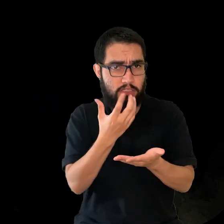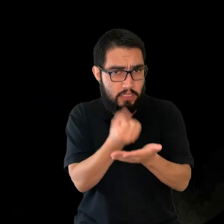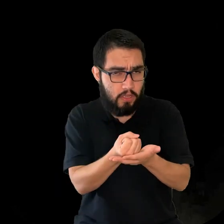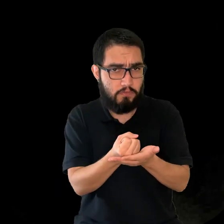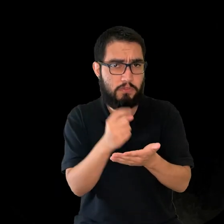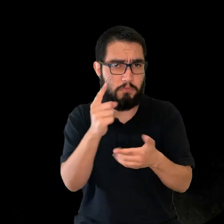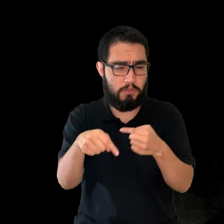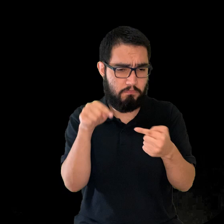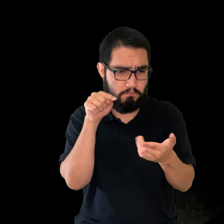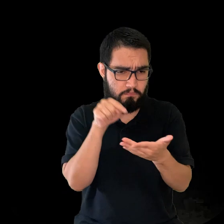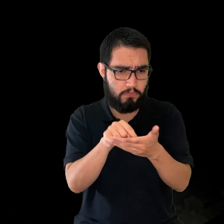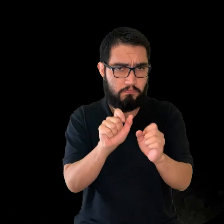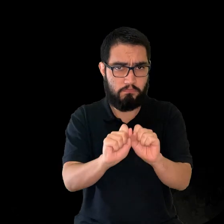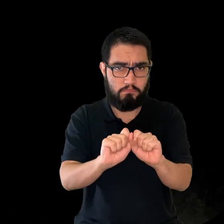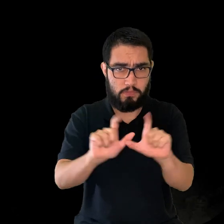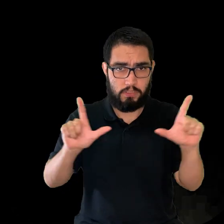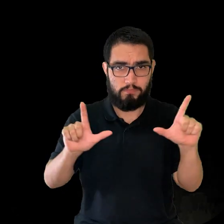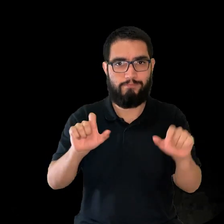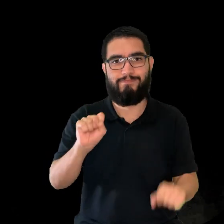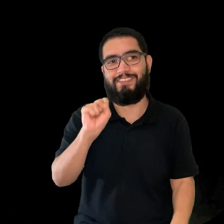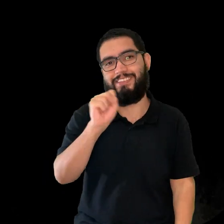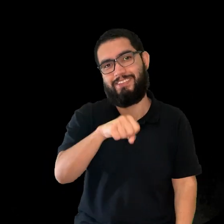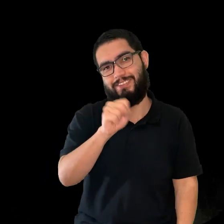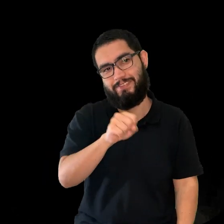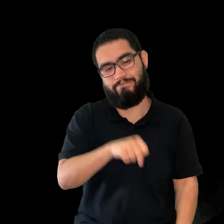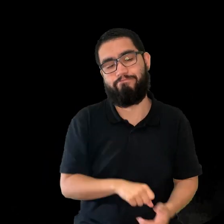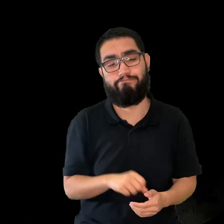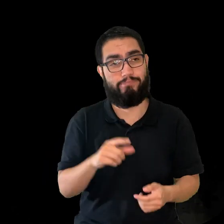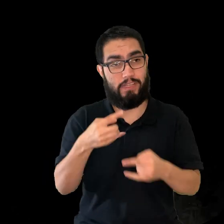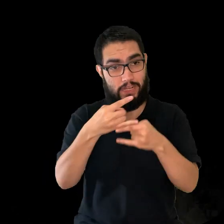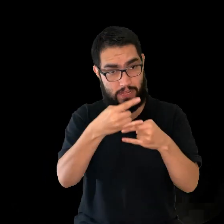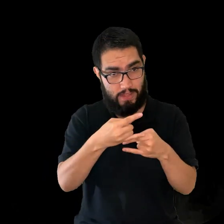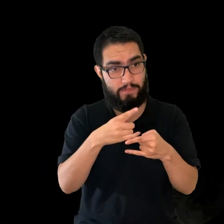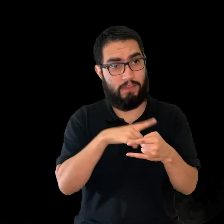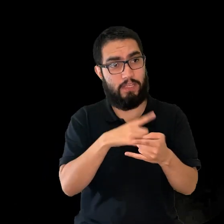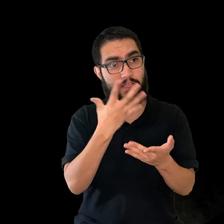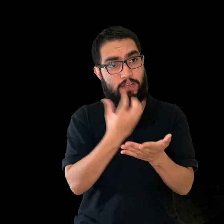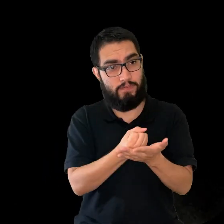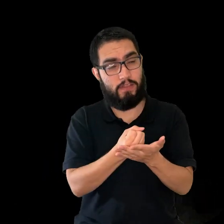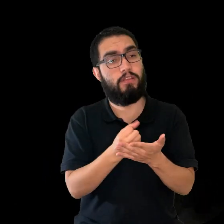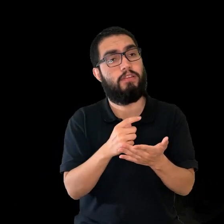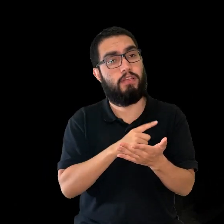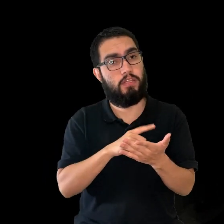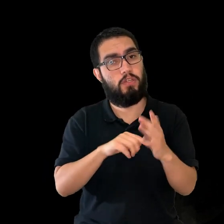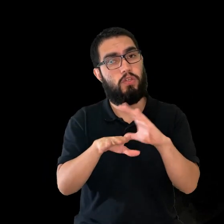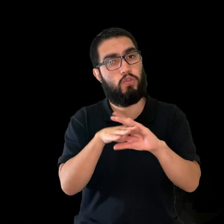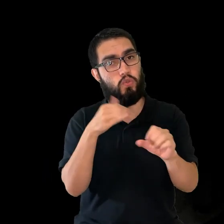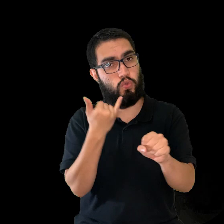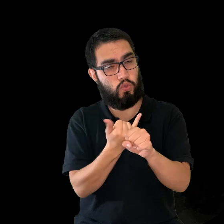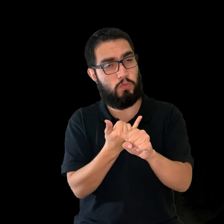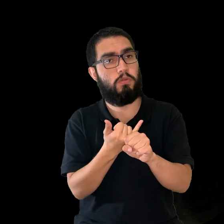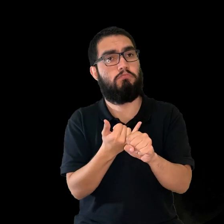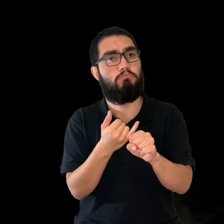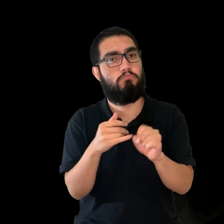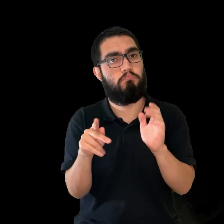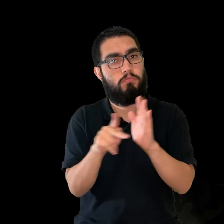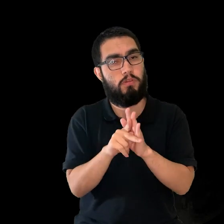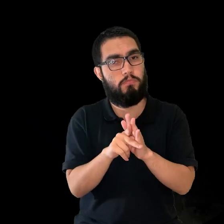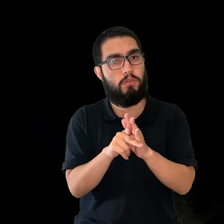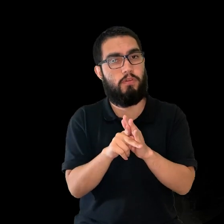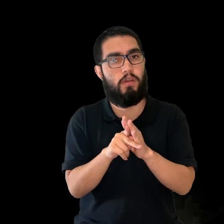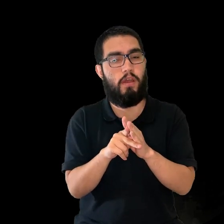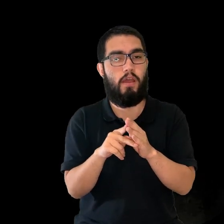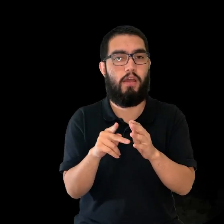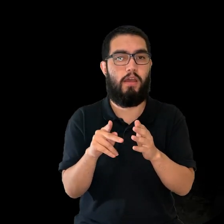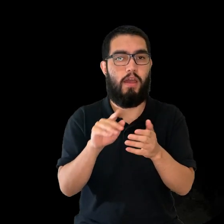depois? Sim, Gisele, a nossa live ficou gravada e ela está disponível no YouTube, no nosso canal